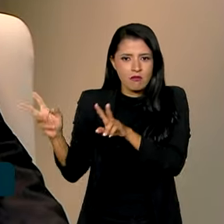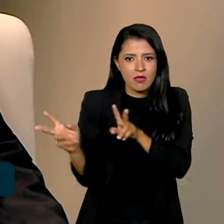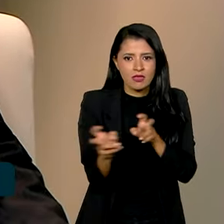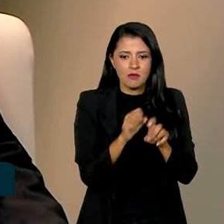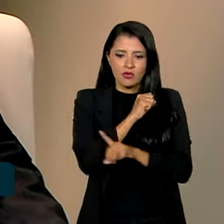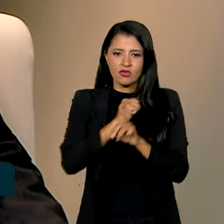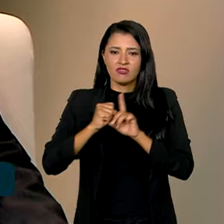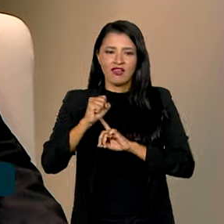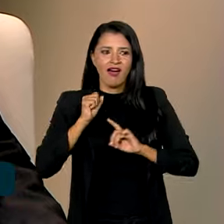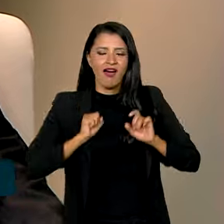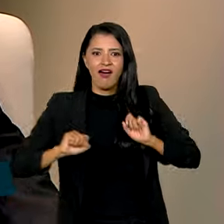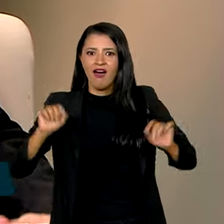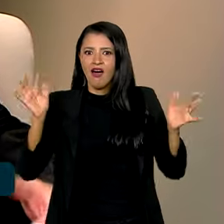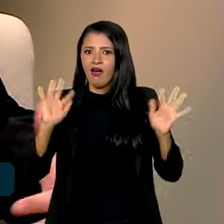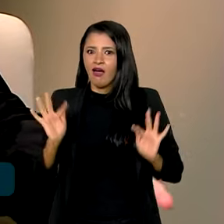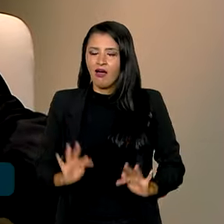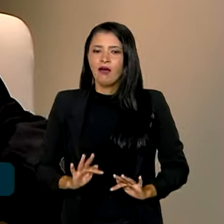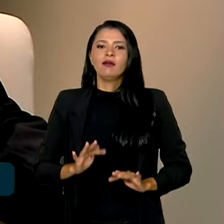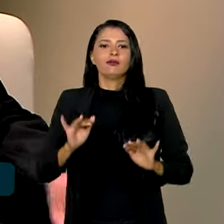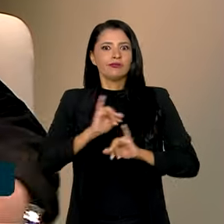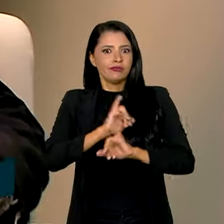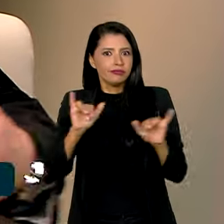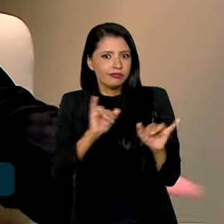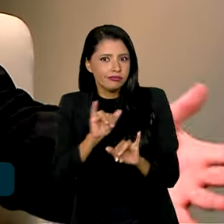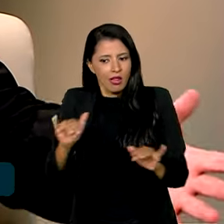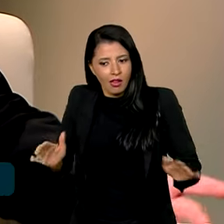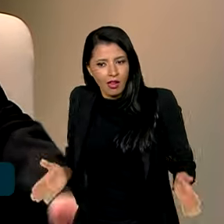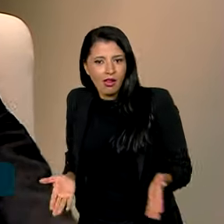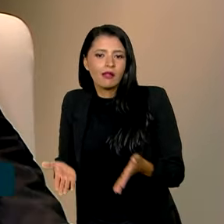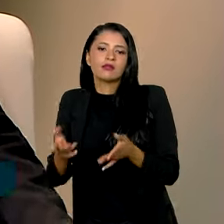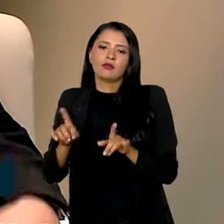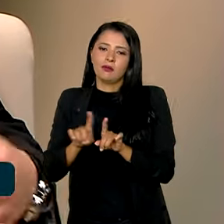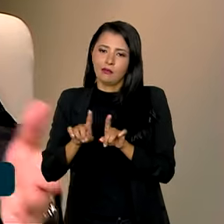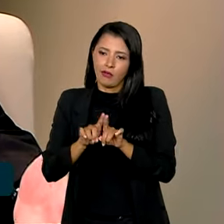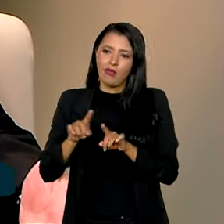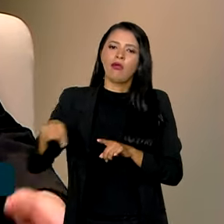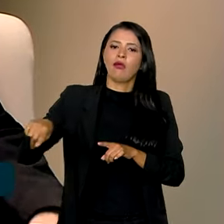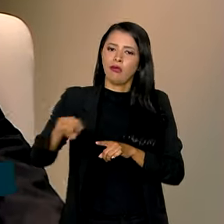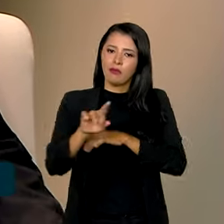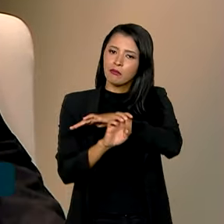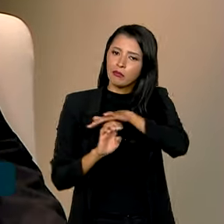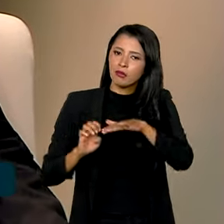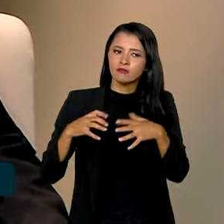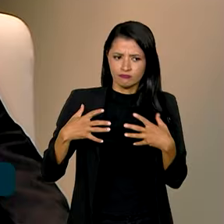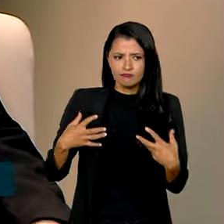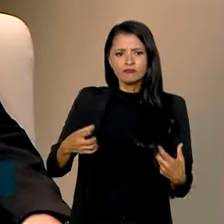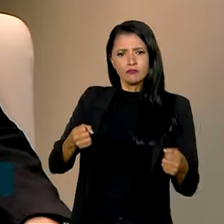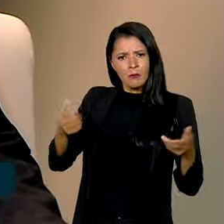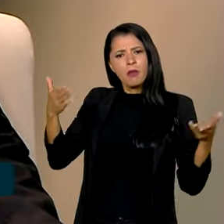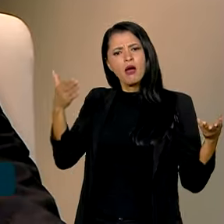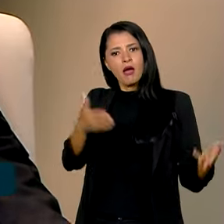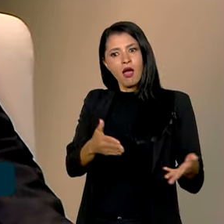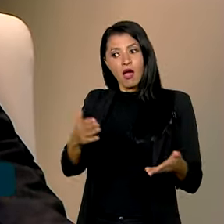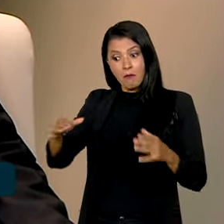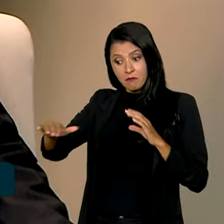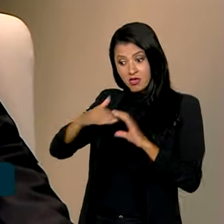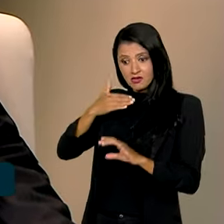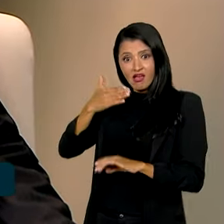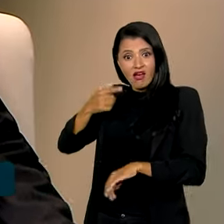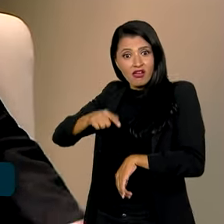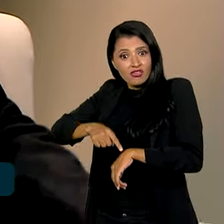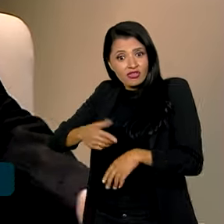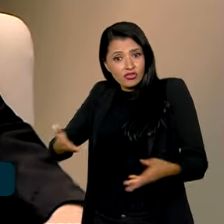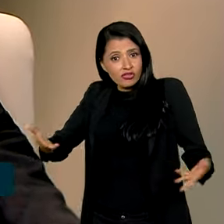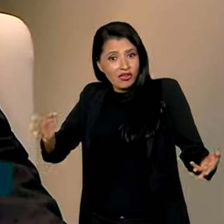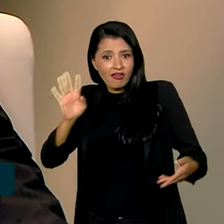da sociedade com a campanha e uma grande empolgação da sociedade civil como um todo, empresas aderindo. Acabei de receber uma mensagem super